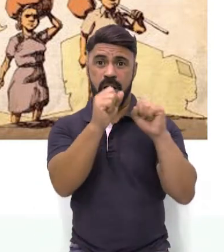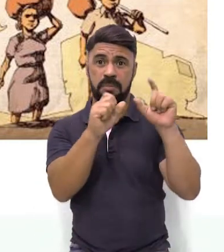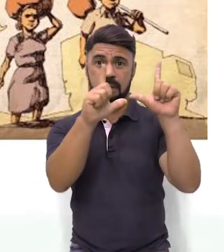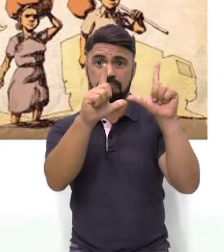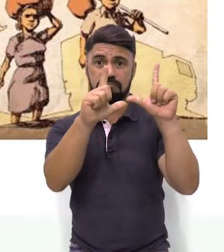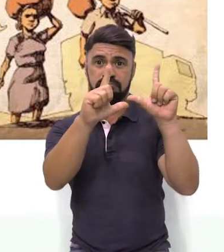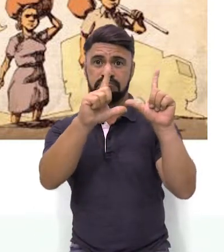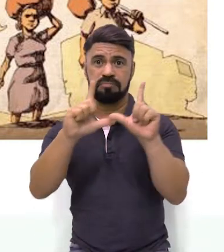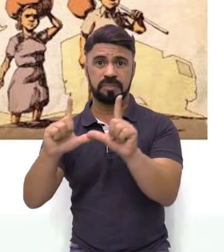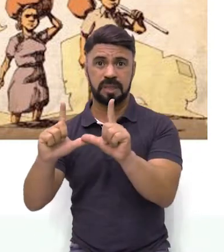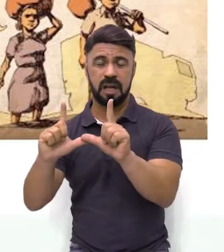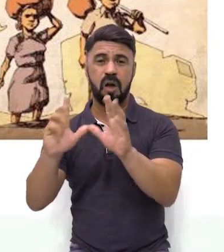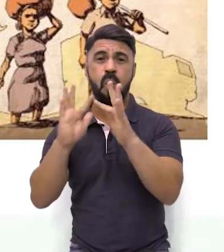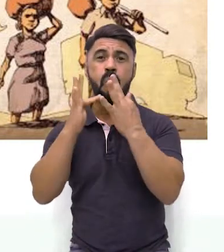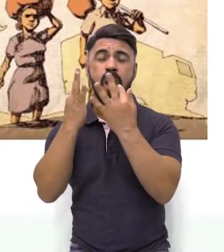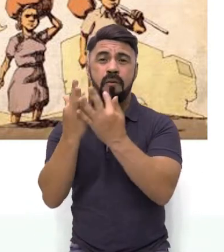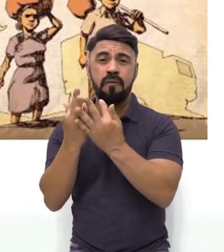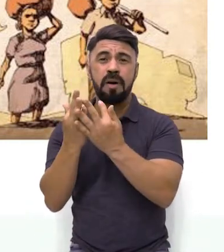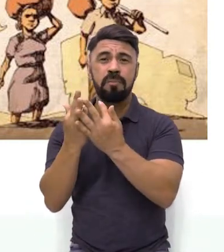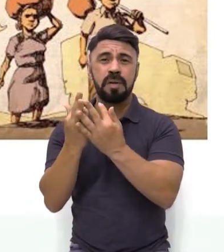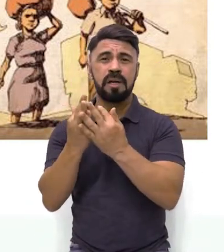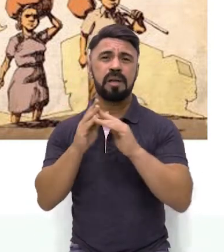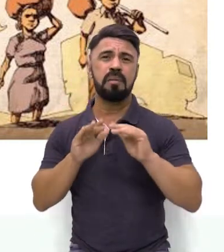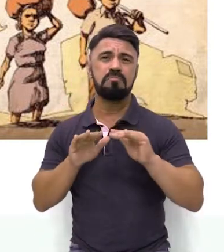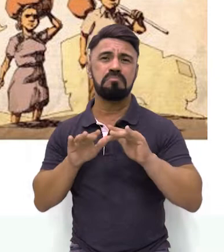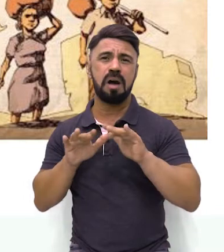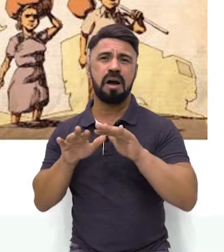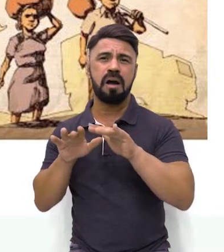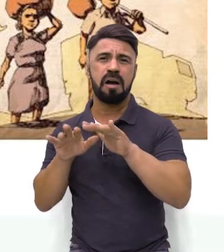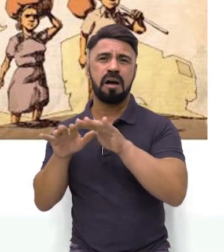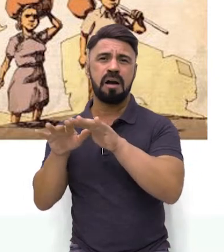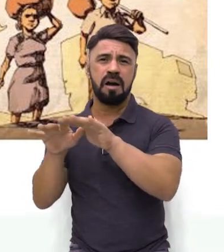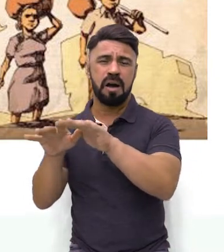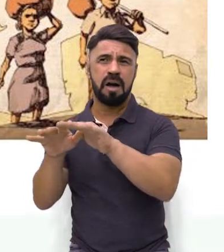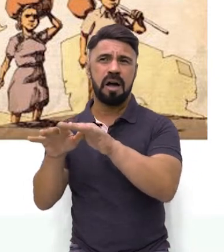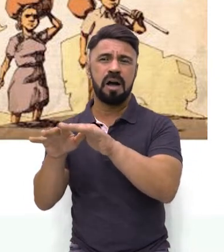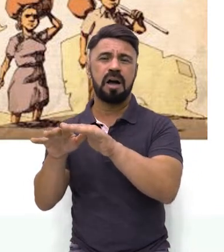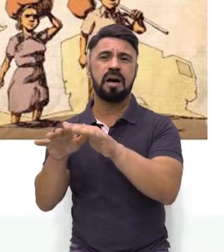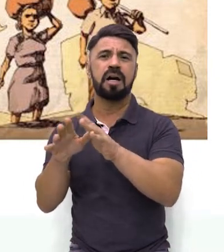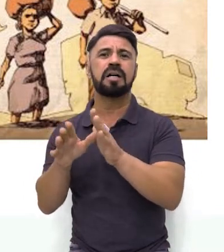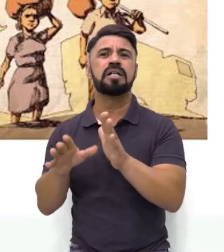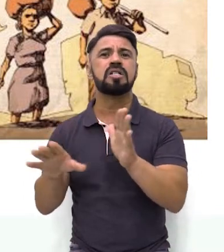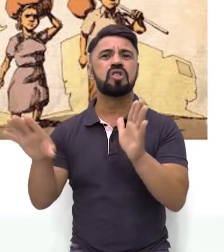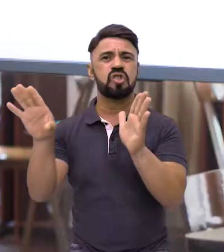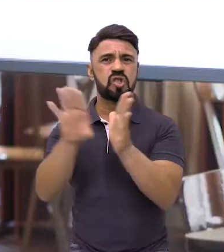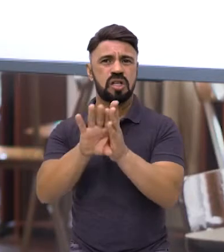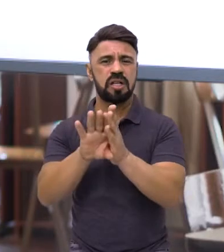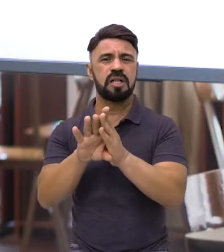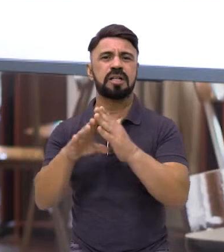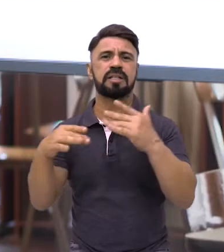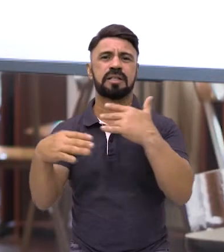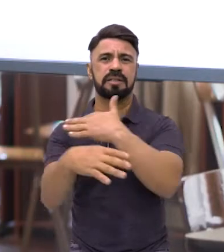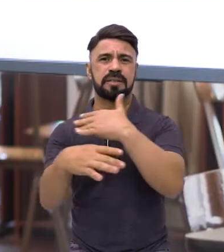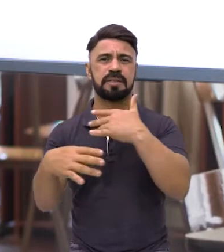uma família se retirando, né, ou de uma certa forma chegando à cidade.